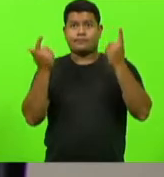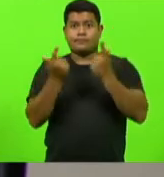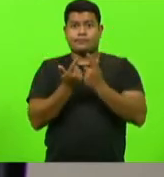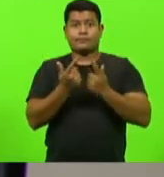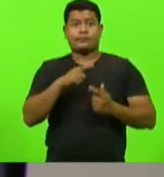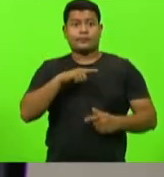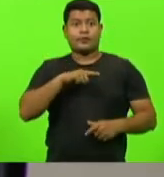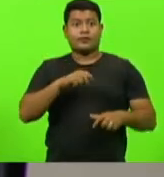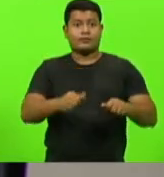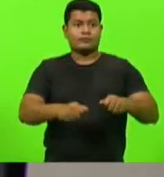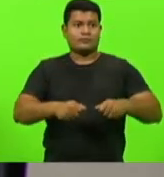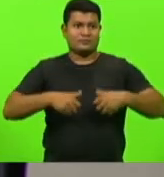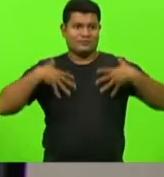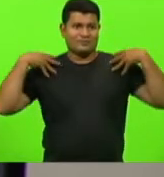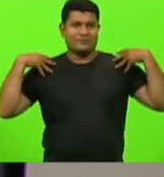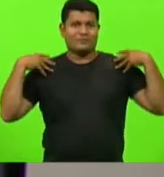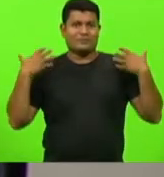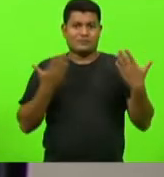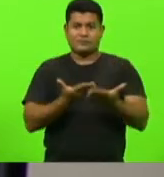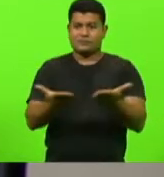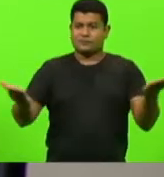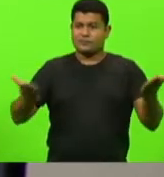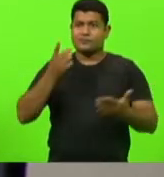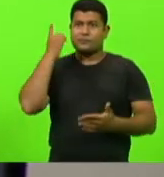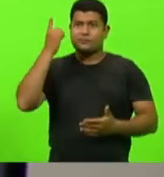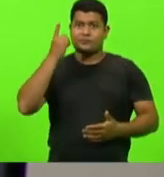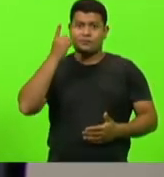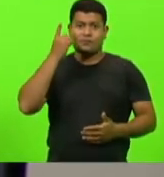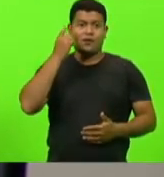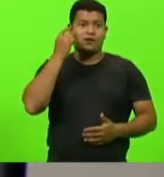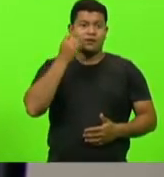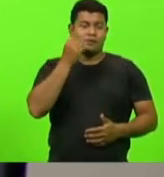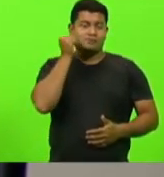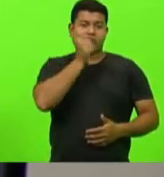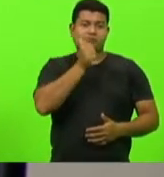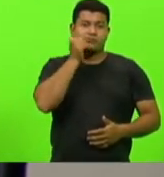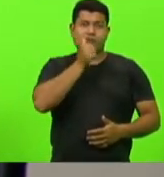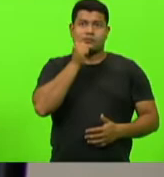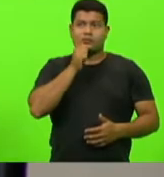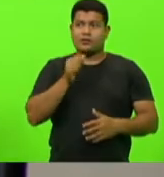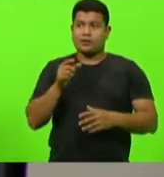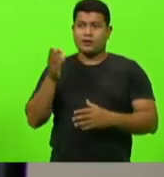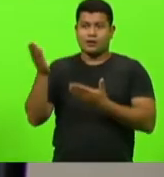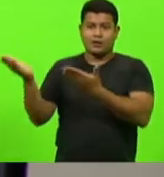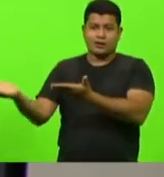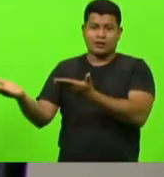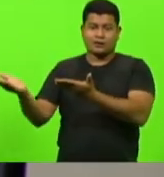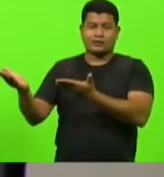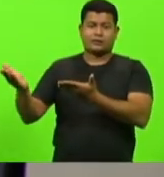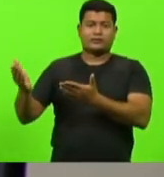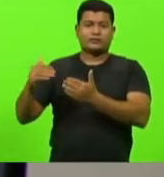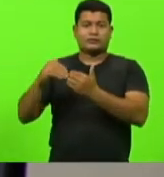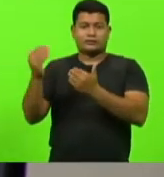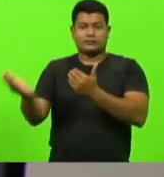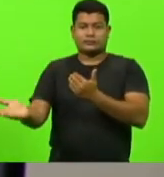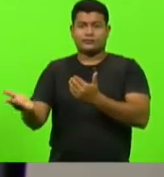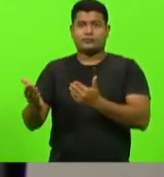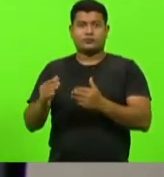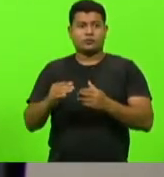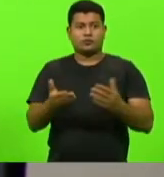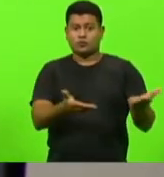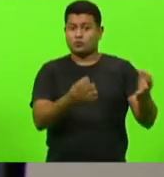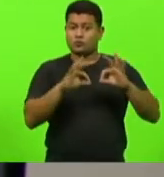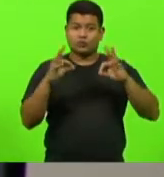homenagem às mulheres aqui no Ral de Entrada. E estão todas